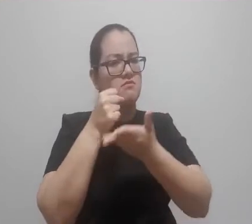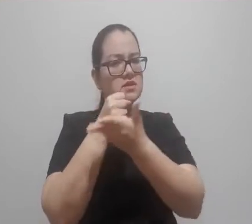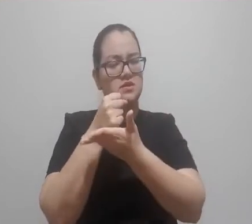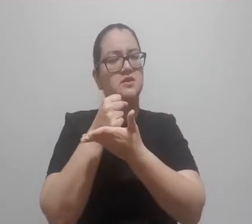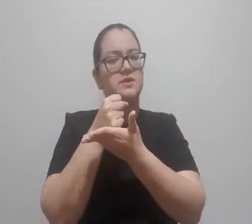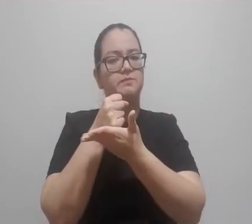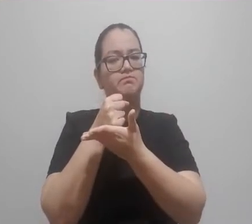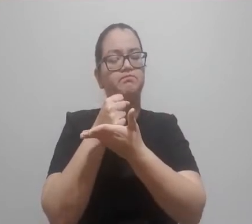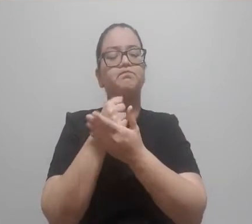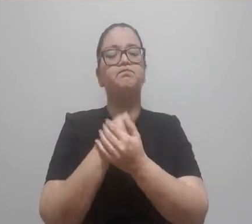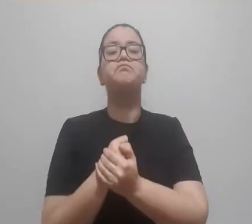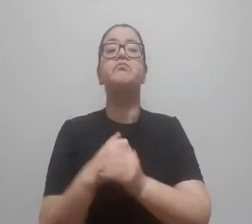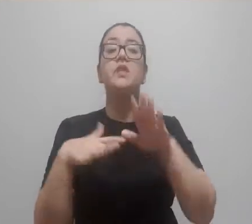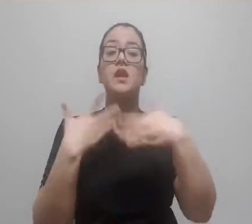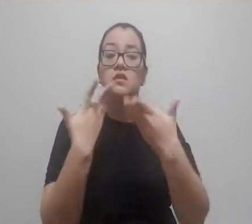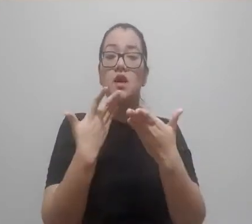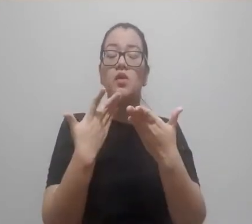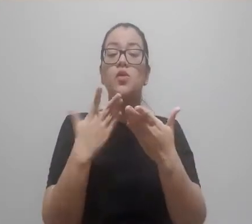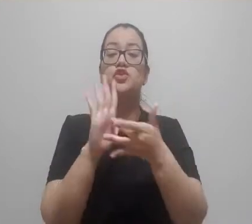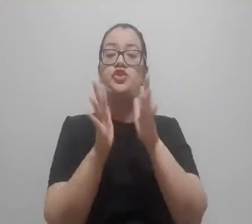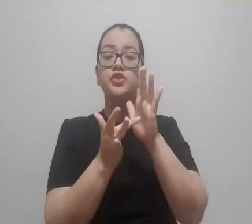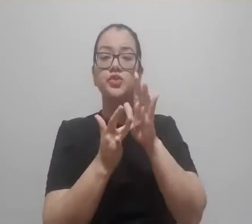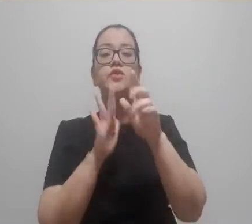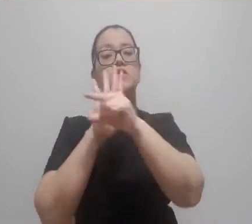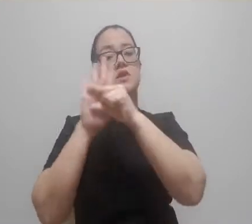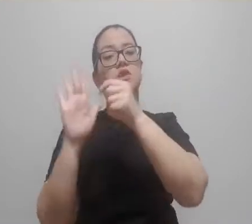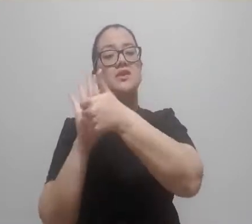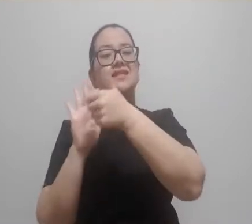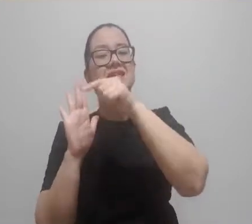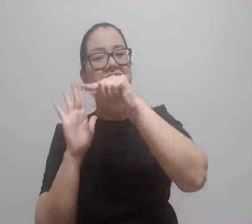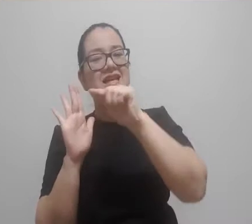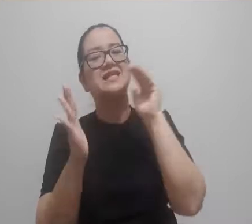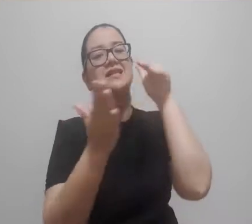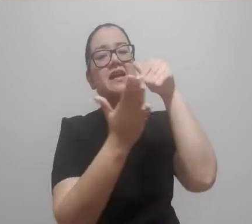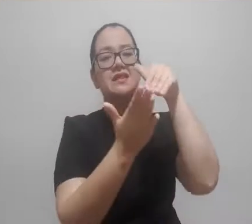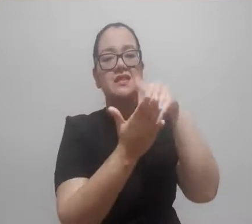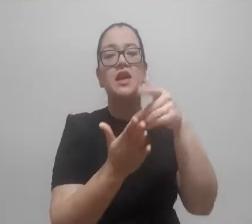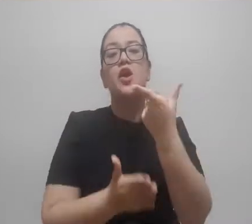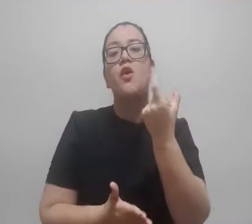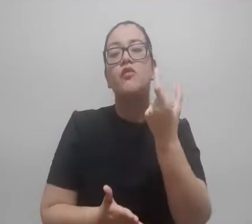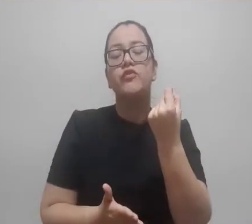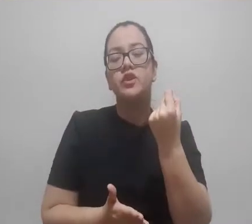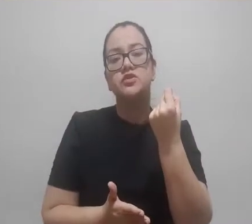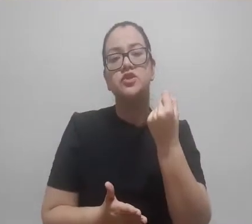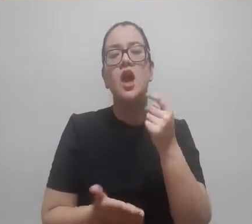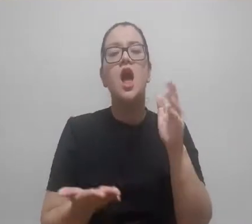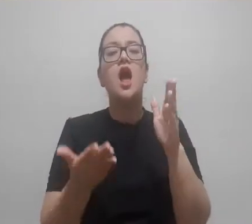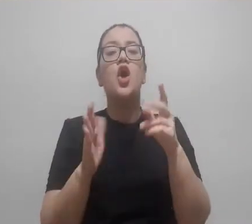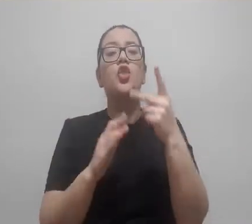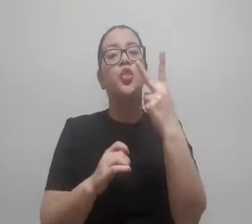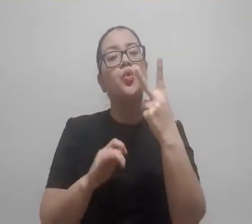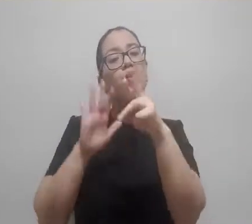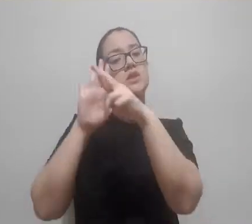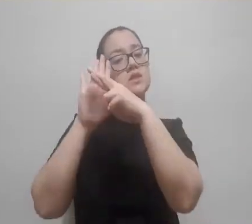nesses versículos, apresentar dois princípios básicos que consideramos duas proposições bem categóricas.